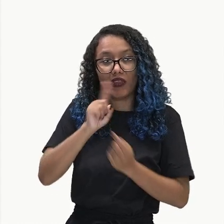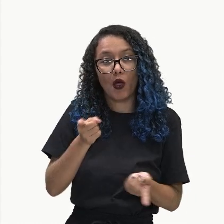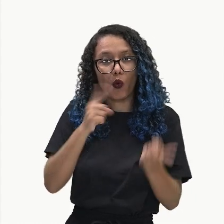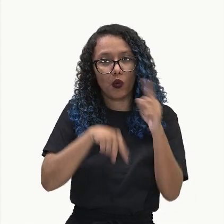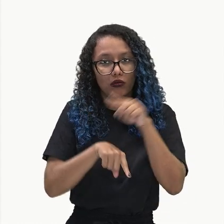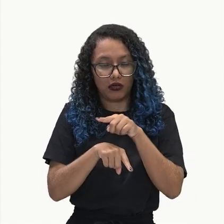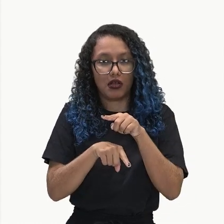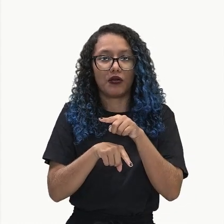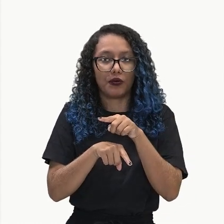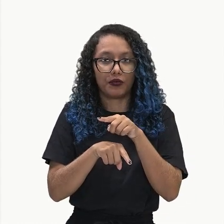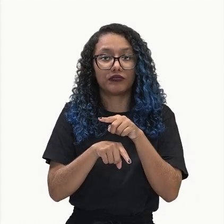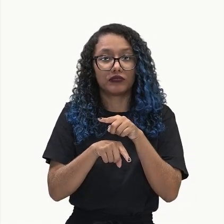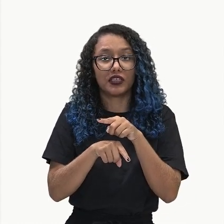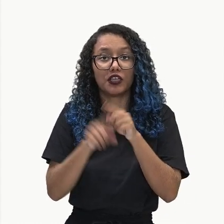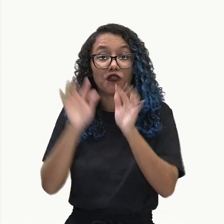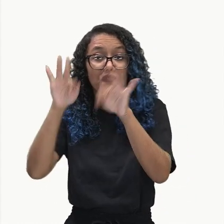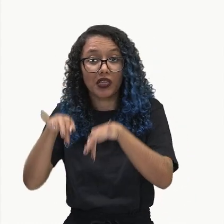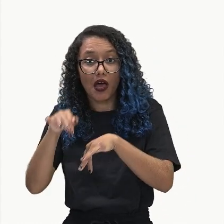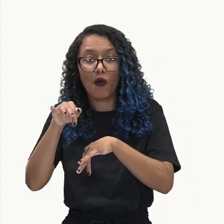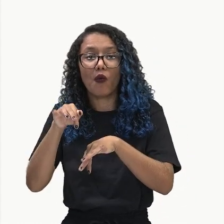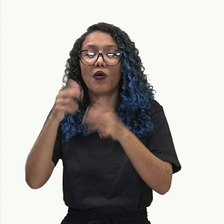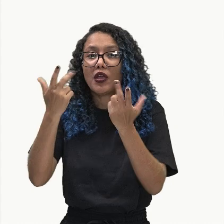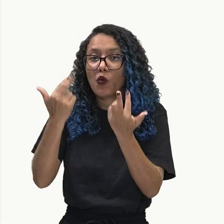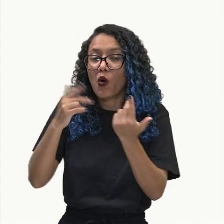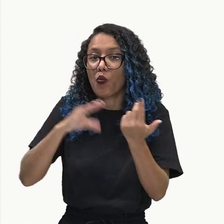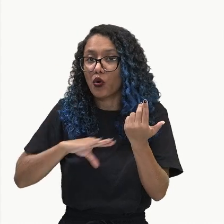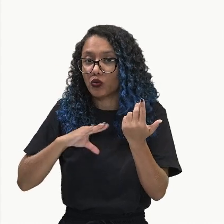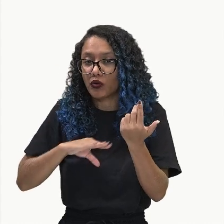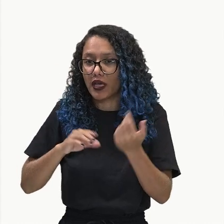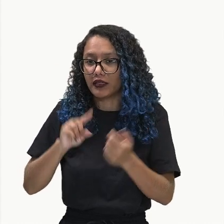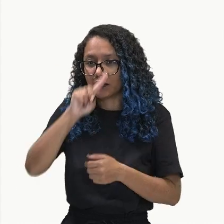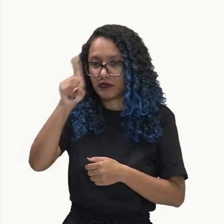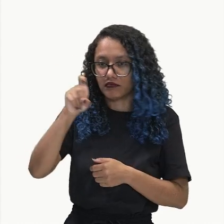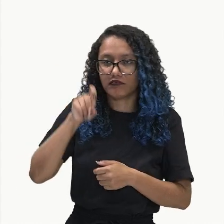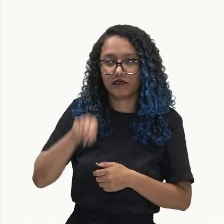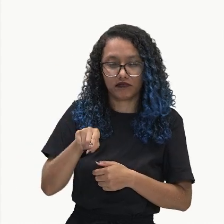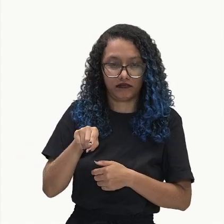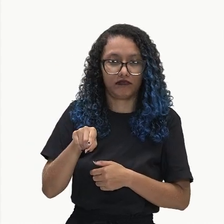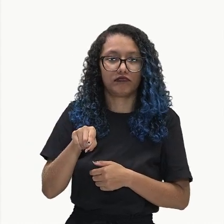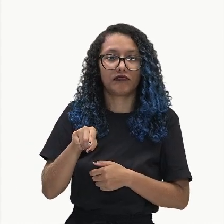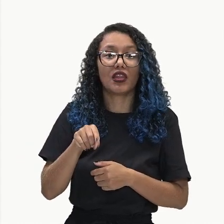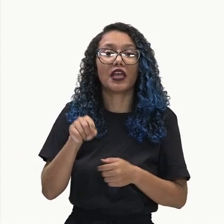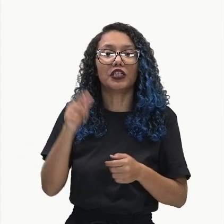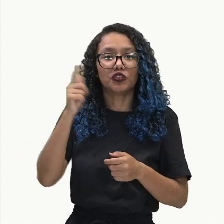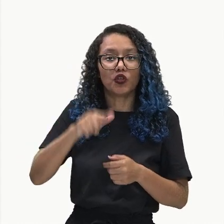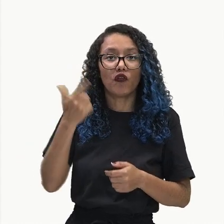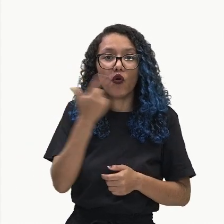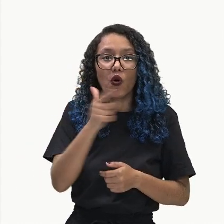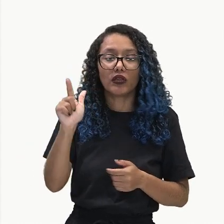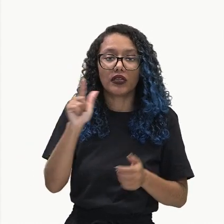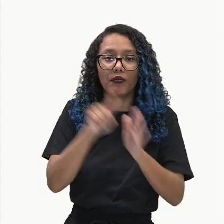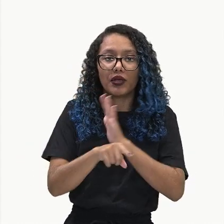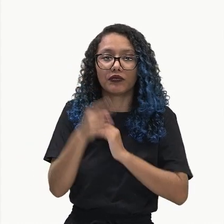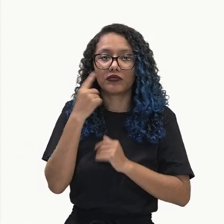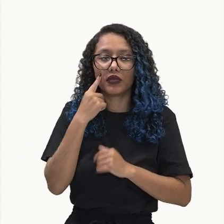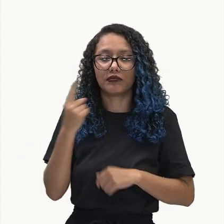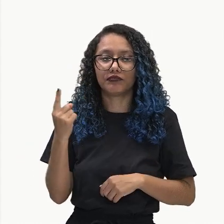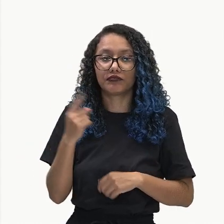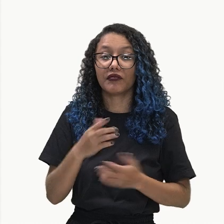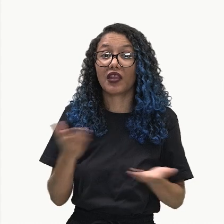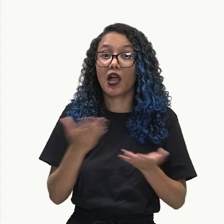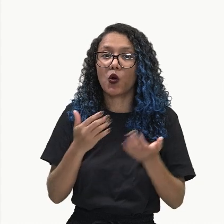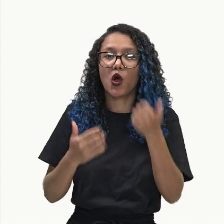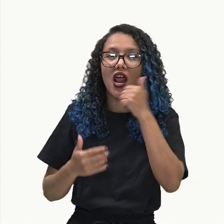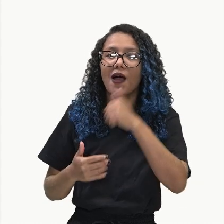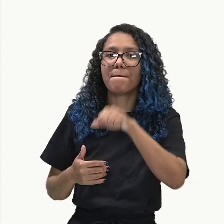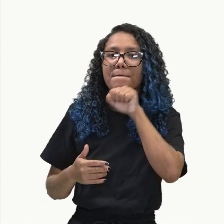fica igual à língua portuguesa, sem mudança. Aí depois, outra pergunta. Com que vai sonhar? É a mãe que faz essa